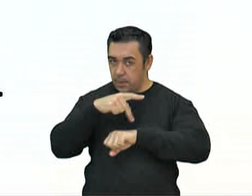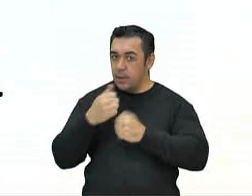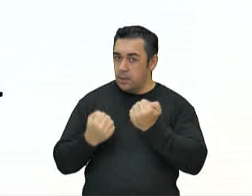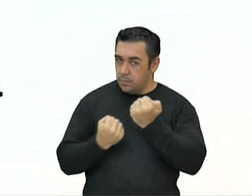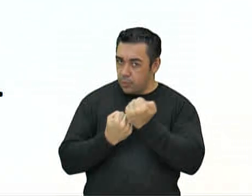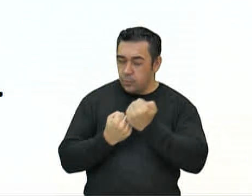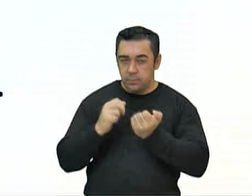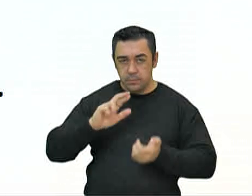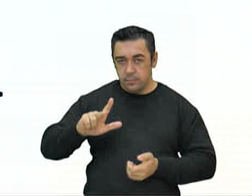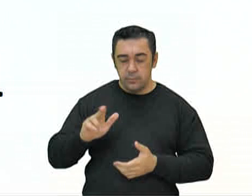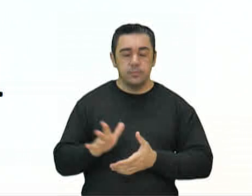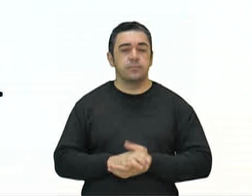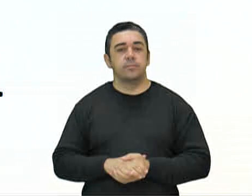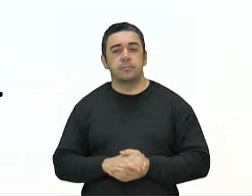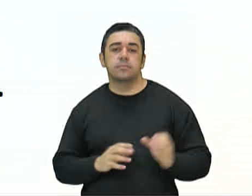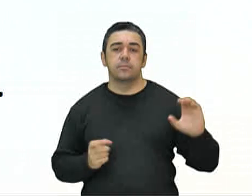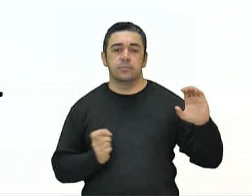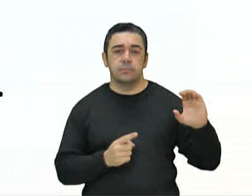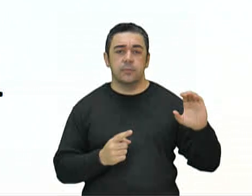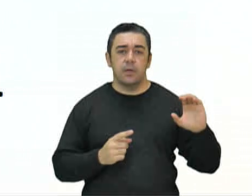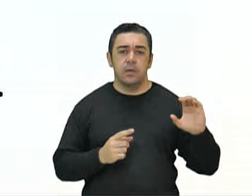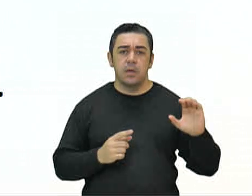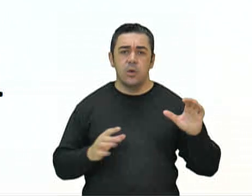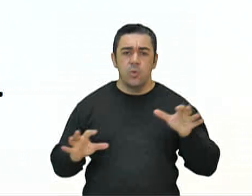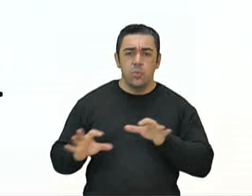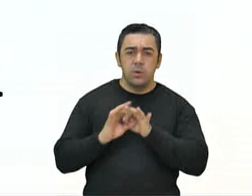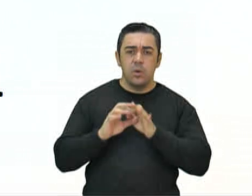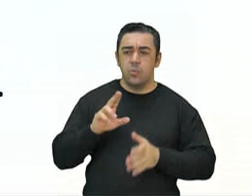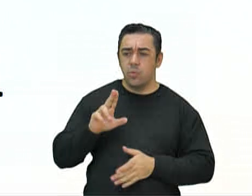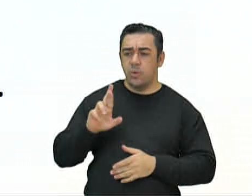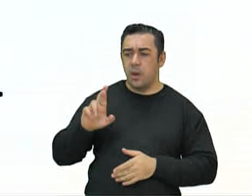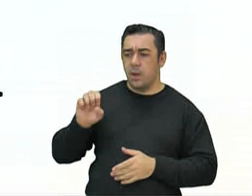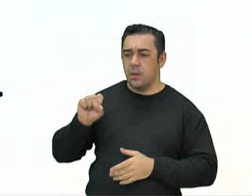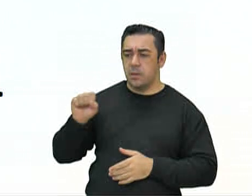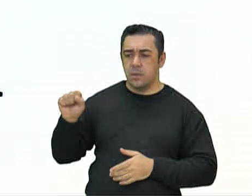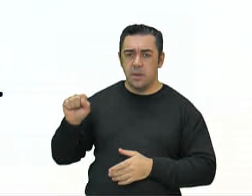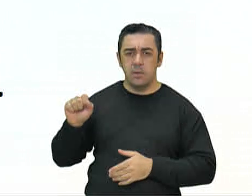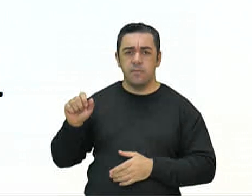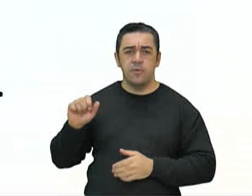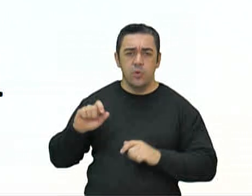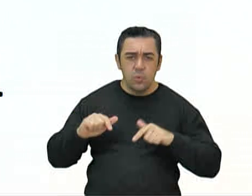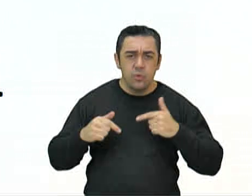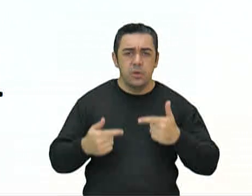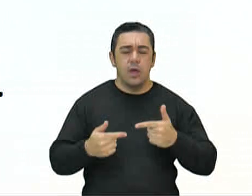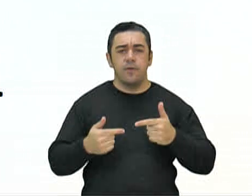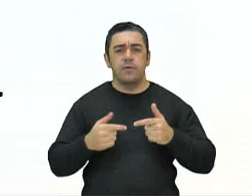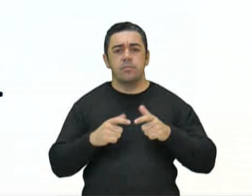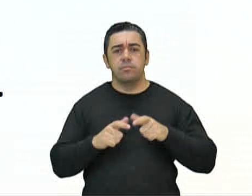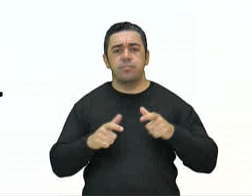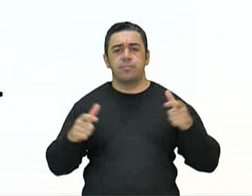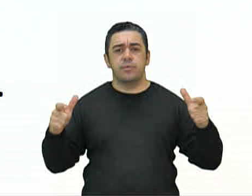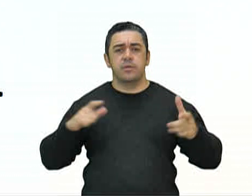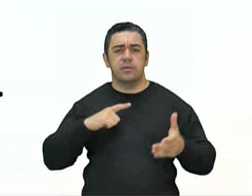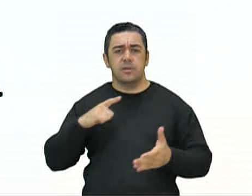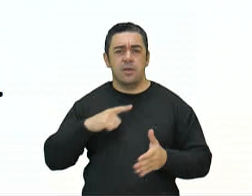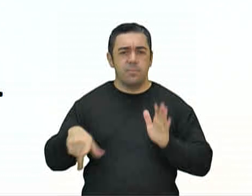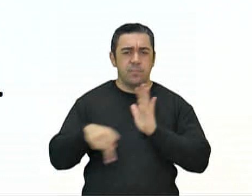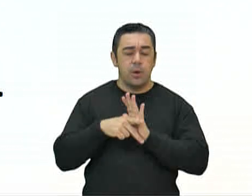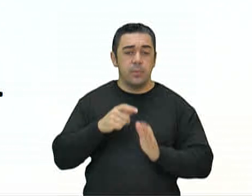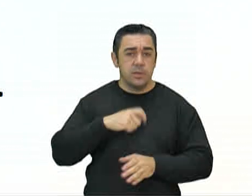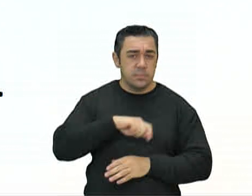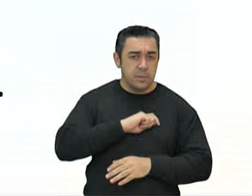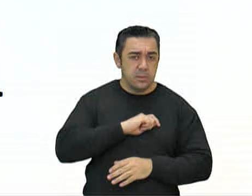é essa. Apoio da União Soviética, que lutava contra o crescimento das tropas trotskistas na